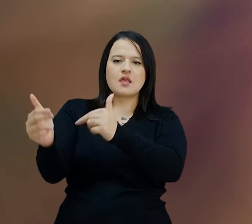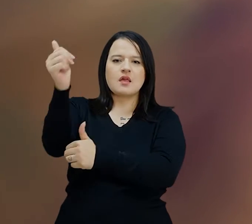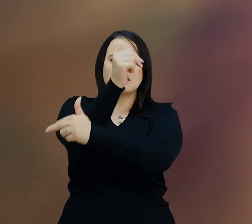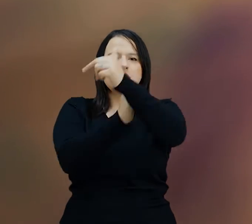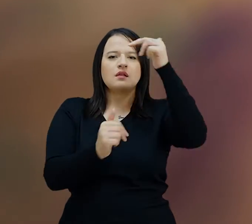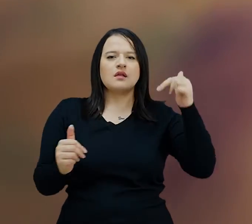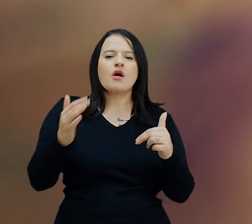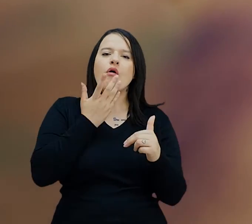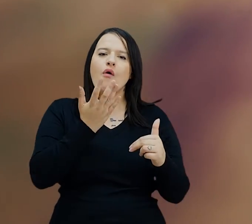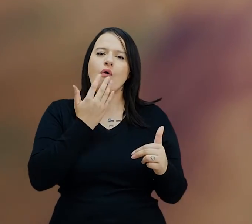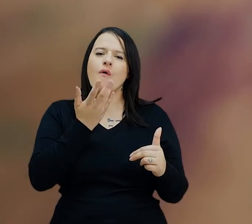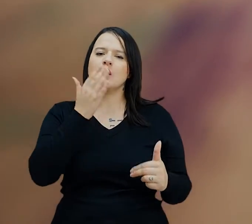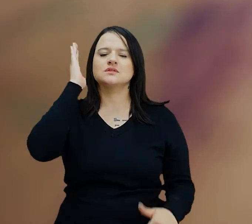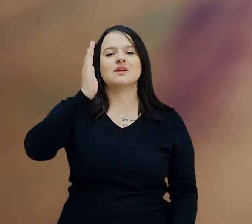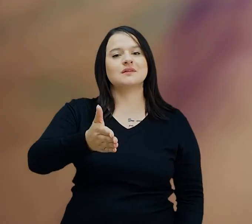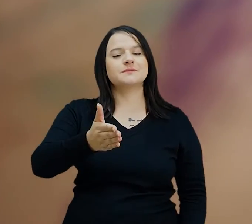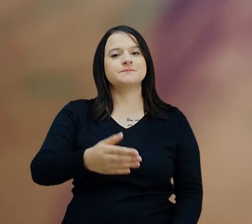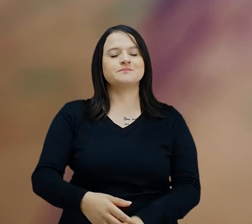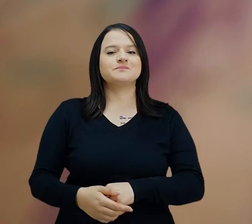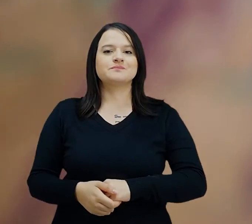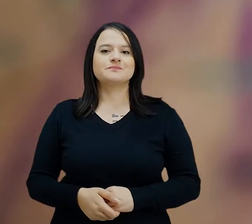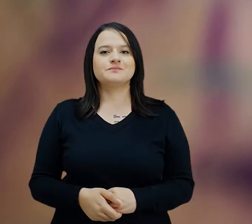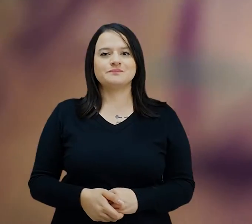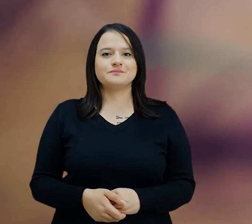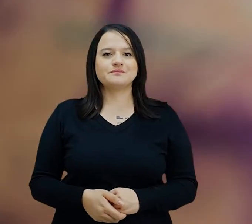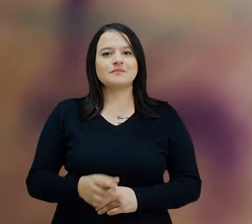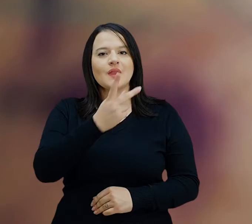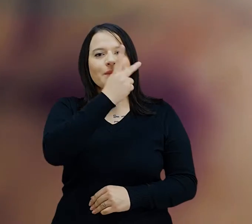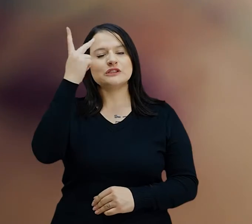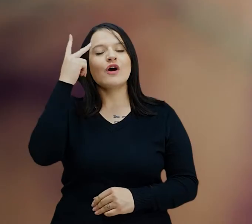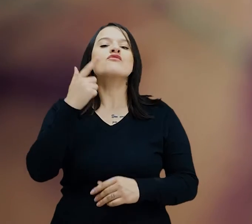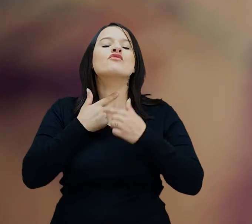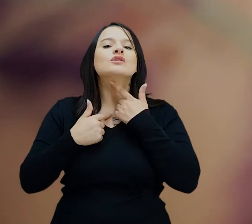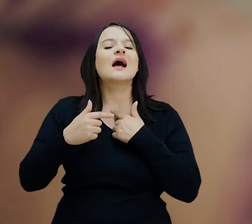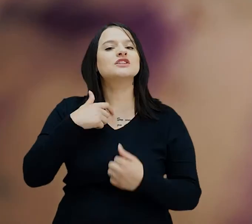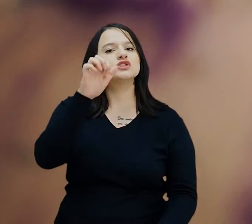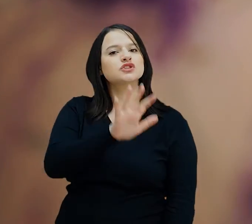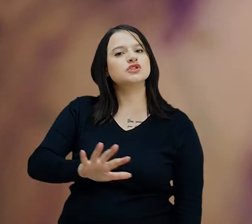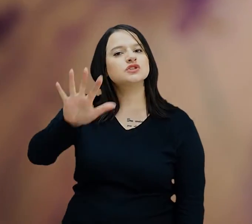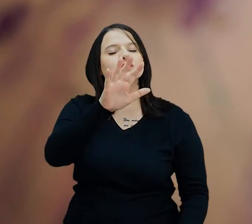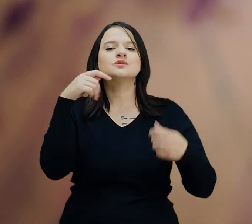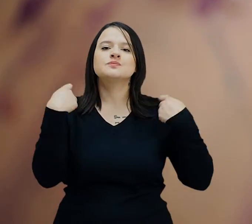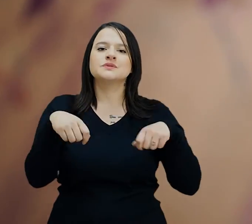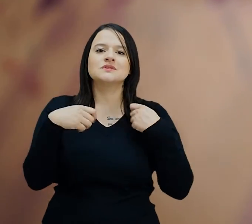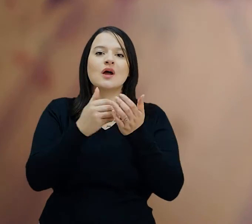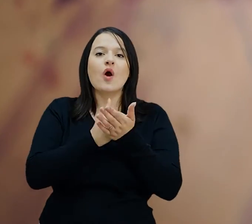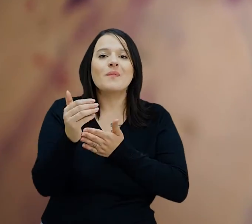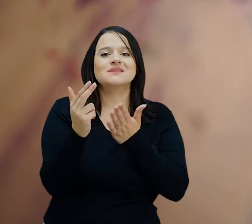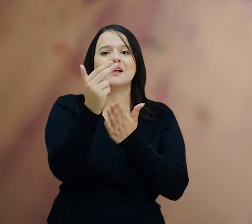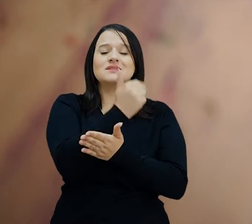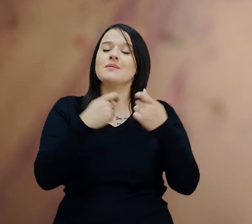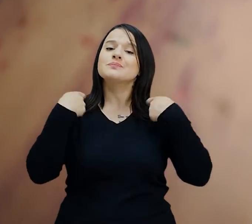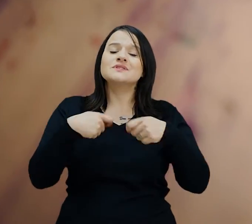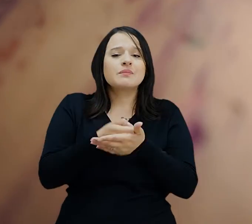mãos, escolhi as cores, fui fazendo as cores e é isso. A pessoa que quer desenvolver um estilo